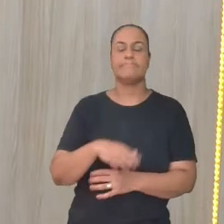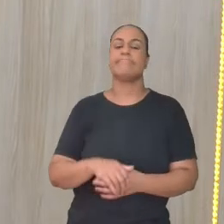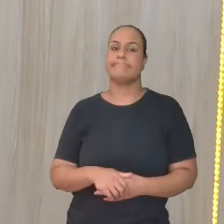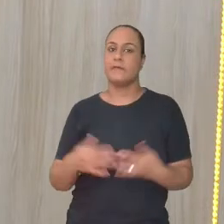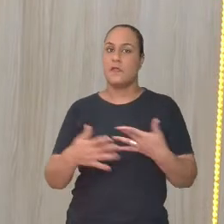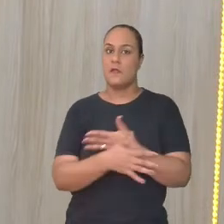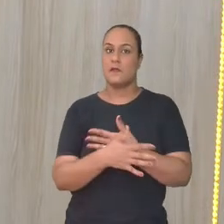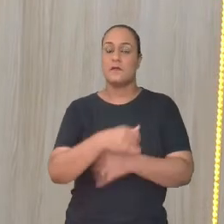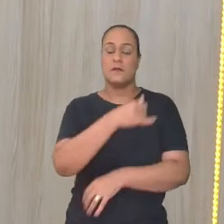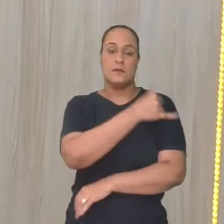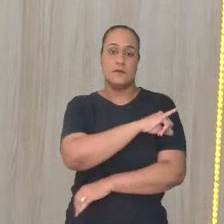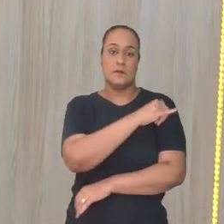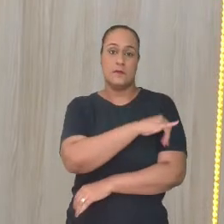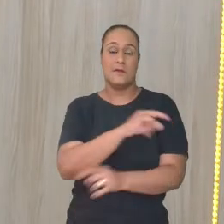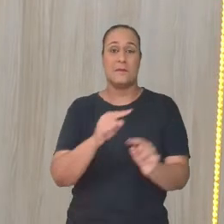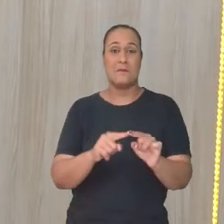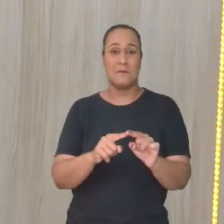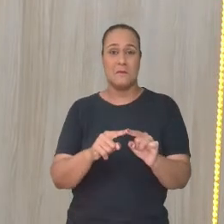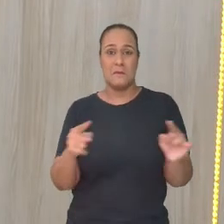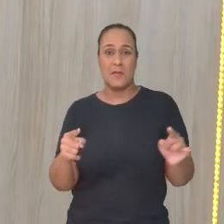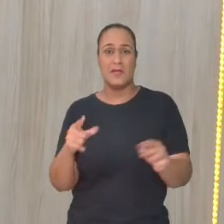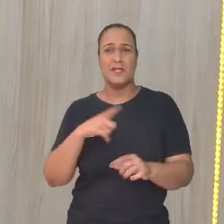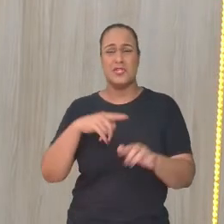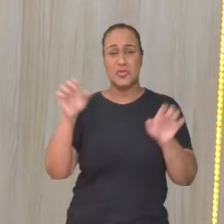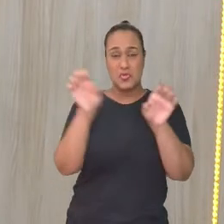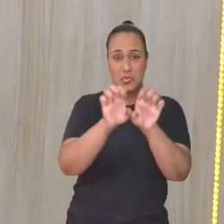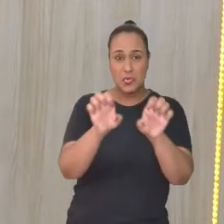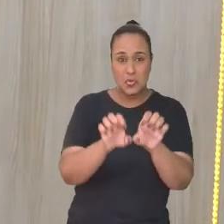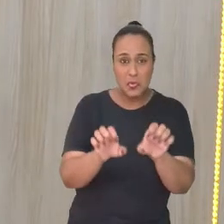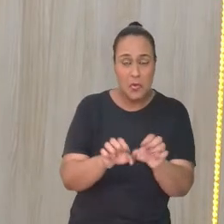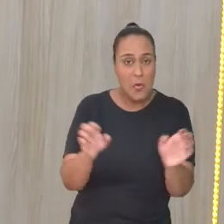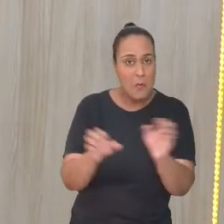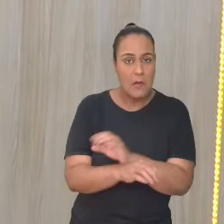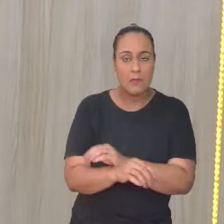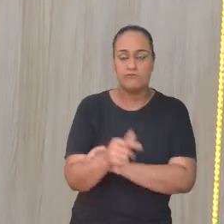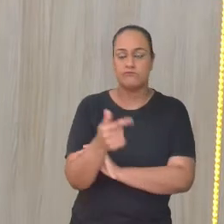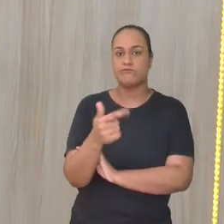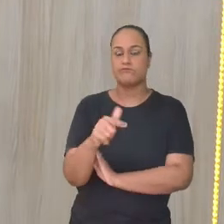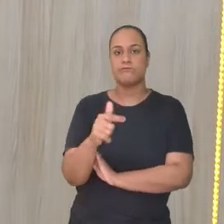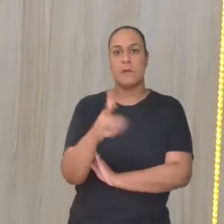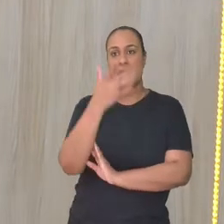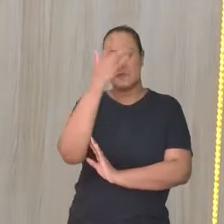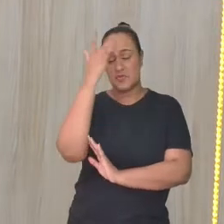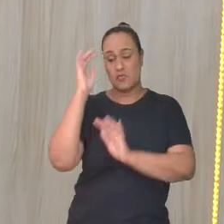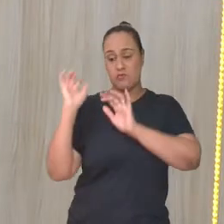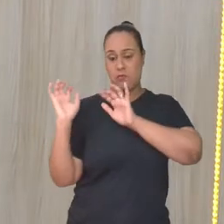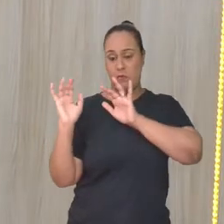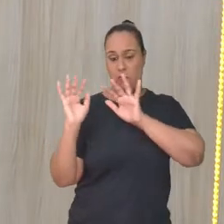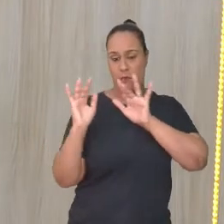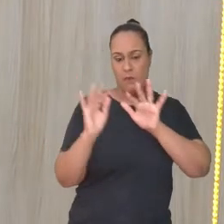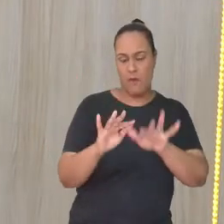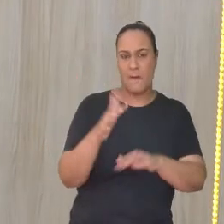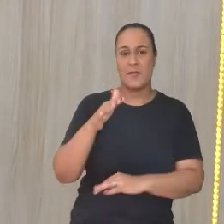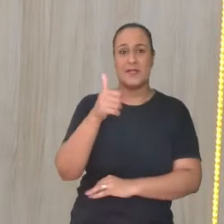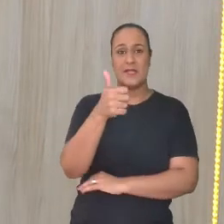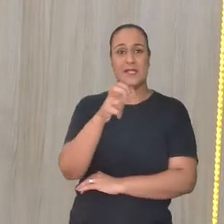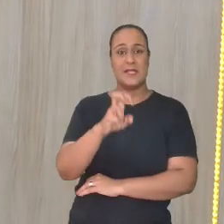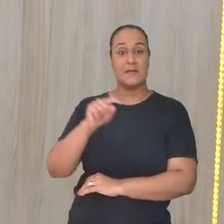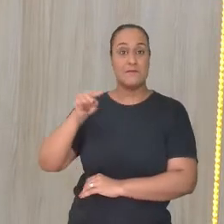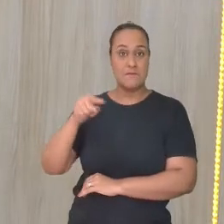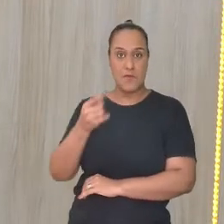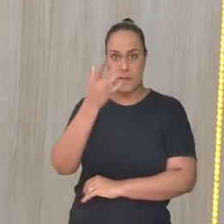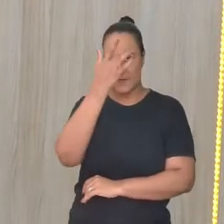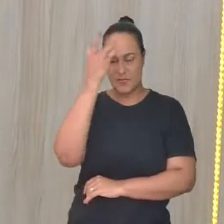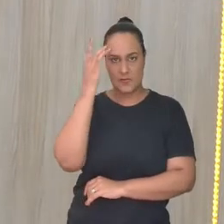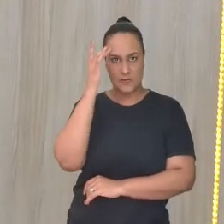Janeiro, só que o Rio de Janeiro não tinha toda uma estrutura para receber, em média, né, 15 mil